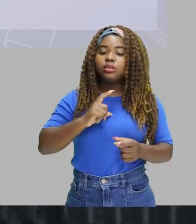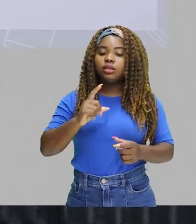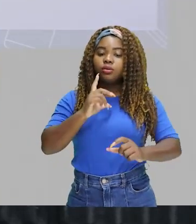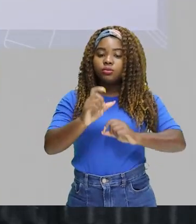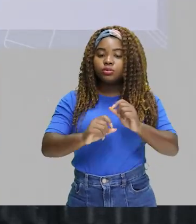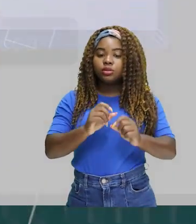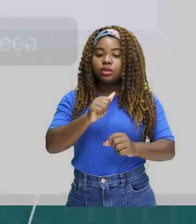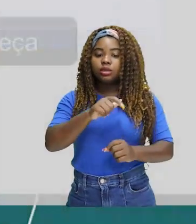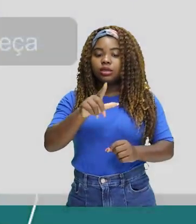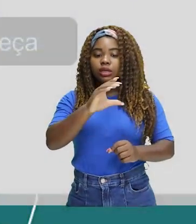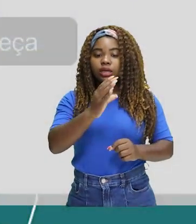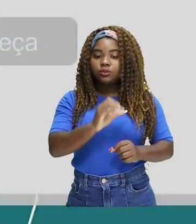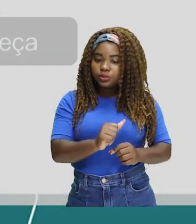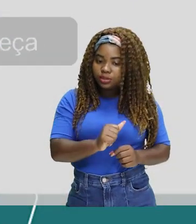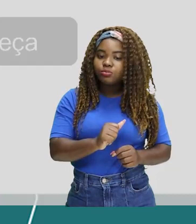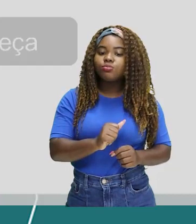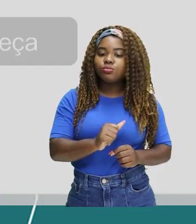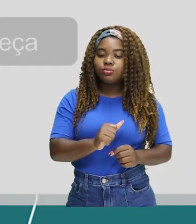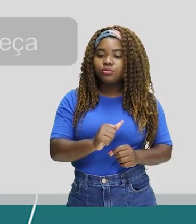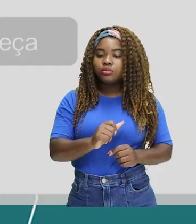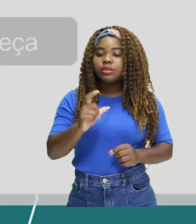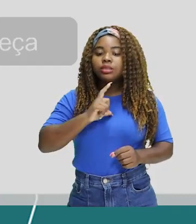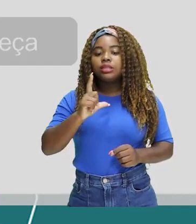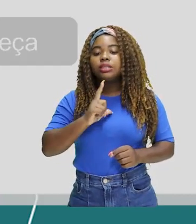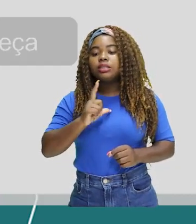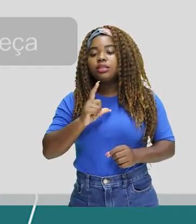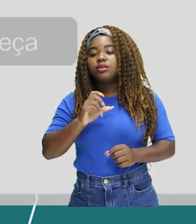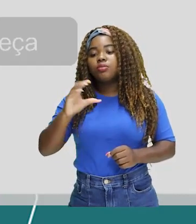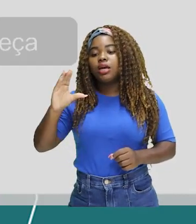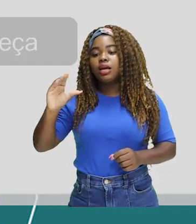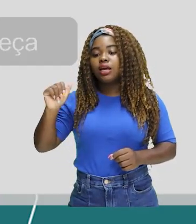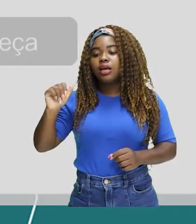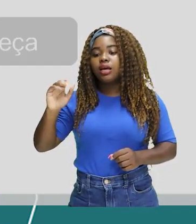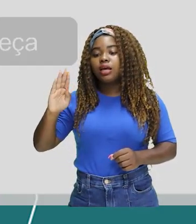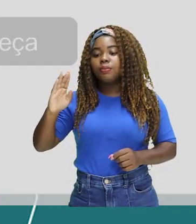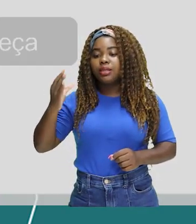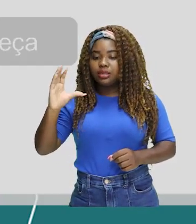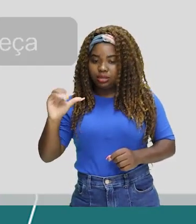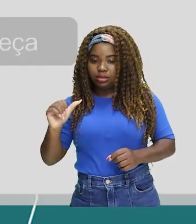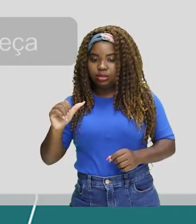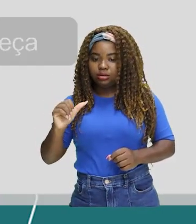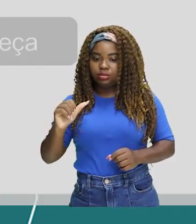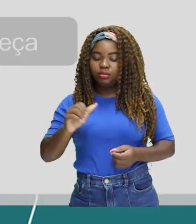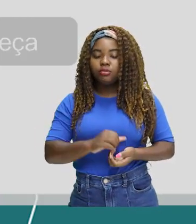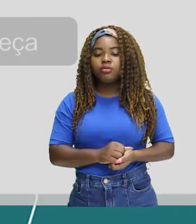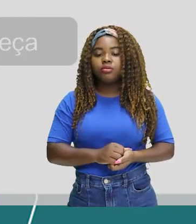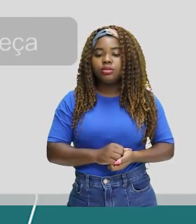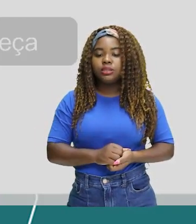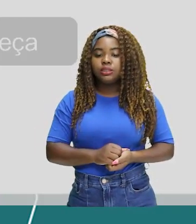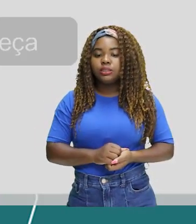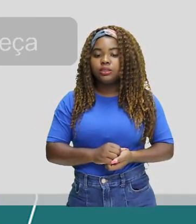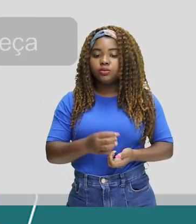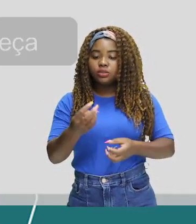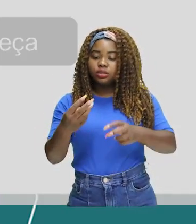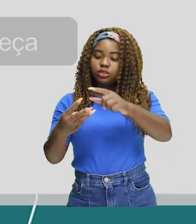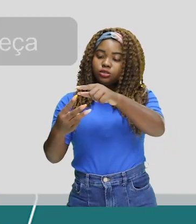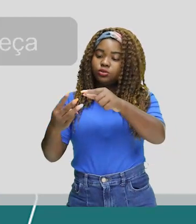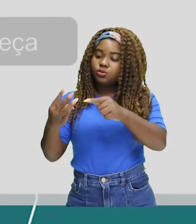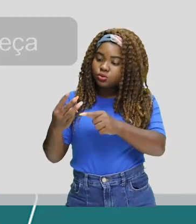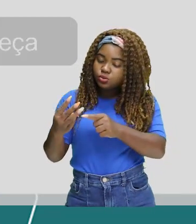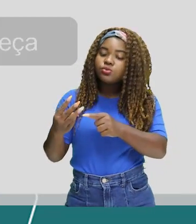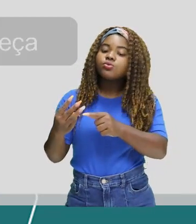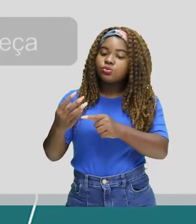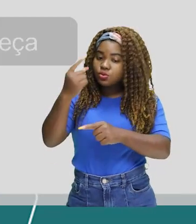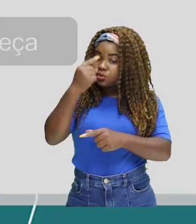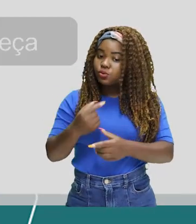temos a alça e nós temos a cabeça. Então, são essas 3 partes que